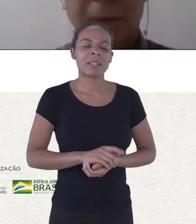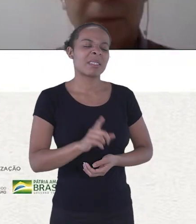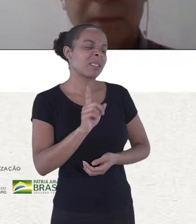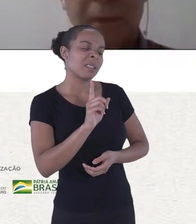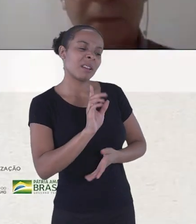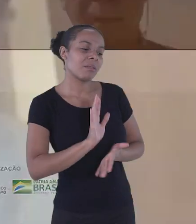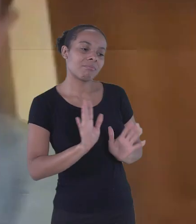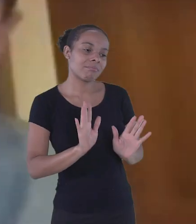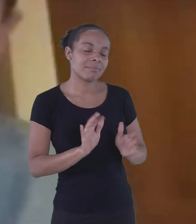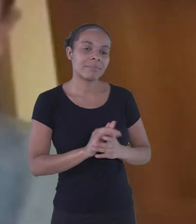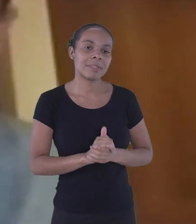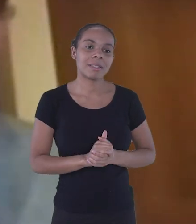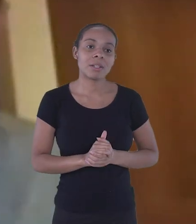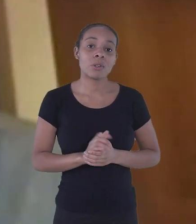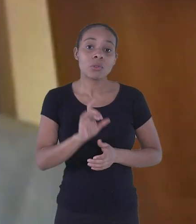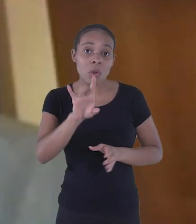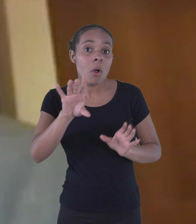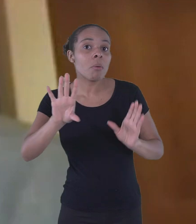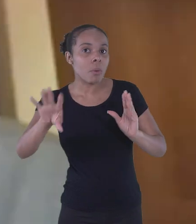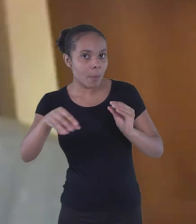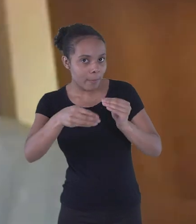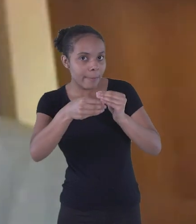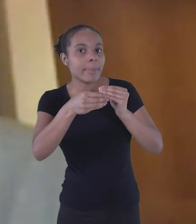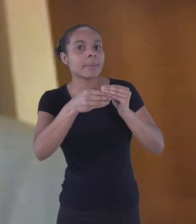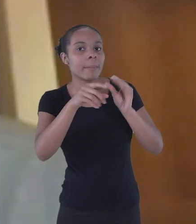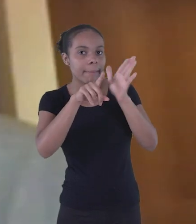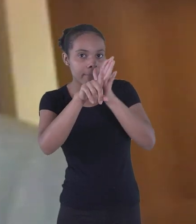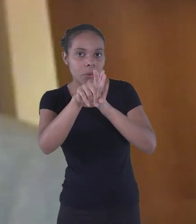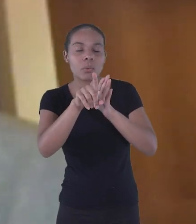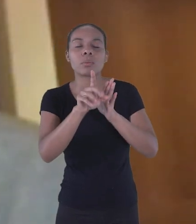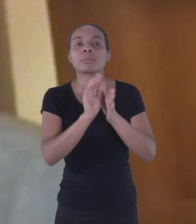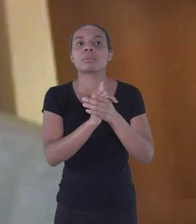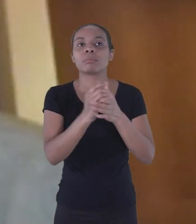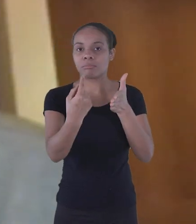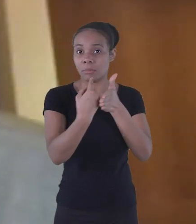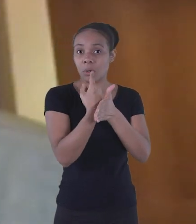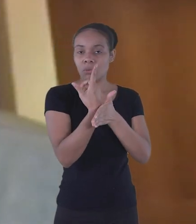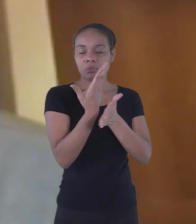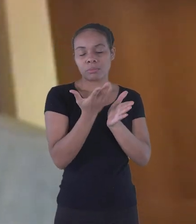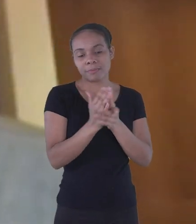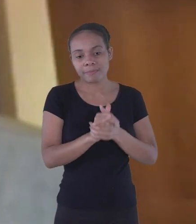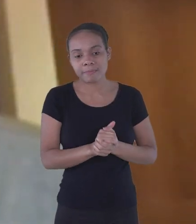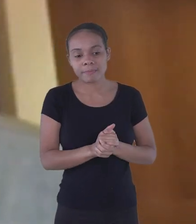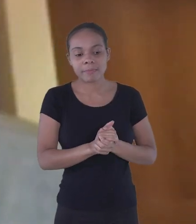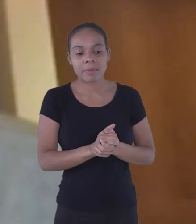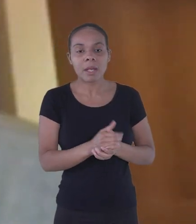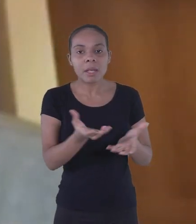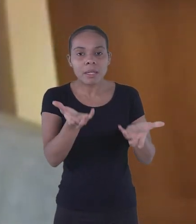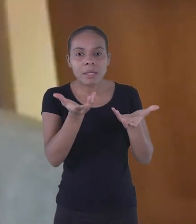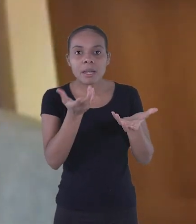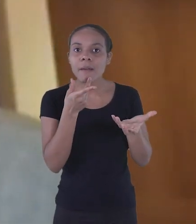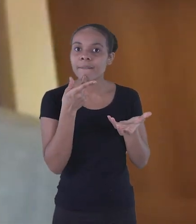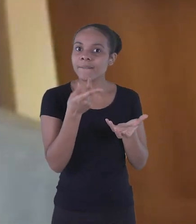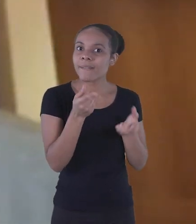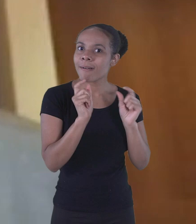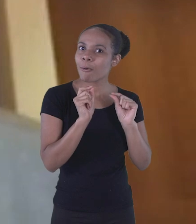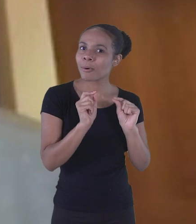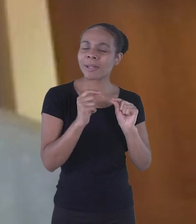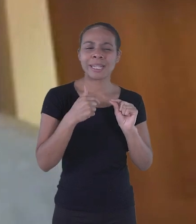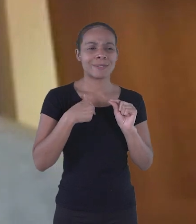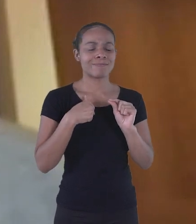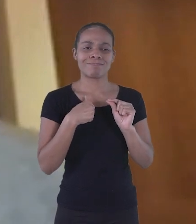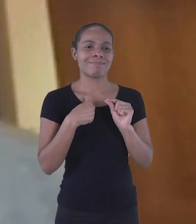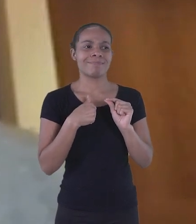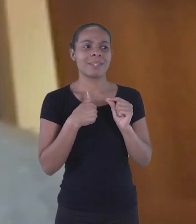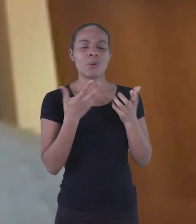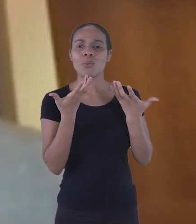e voltando à sua pergunta, eu queria dizer também que eu não tive a pretensão, não tenho a